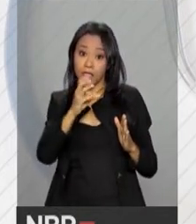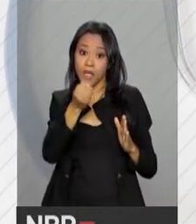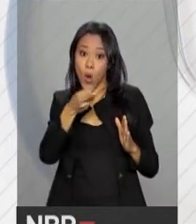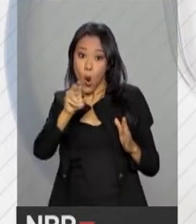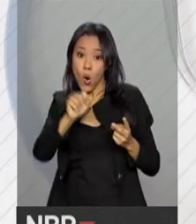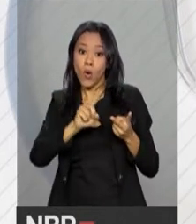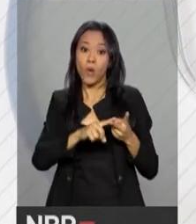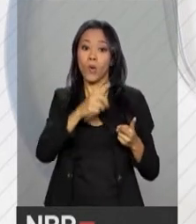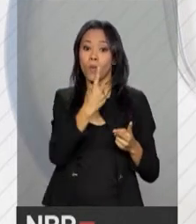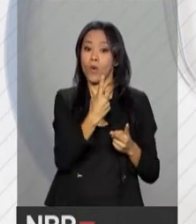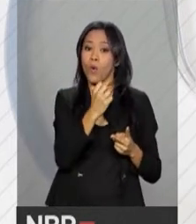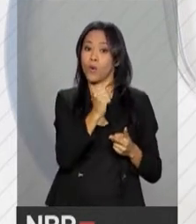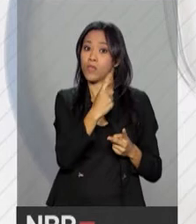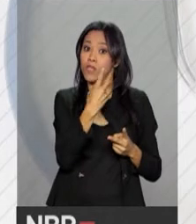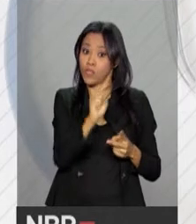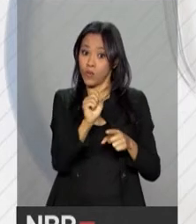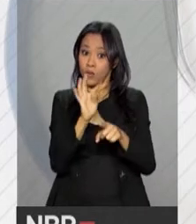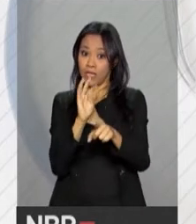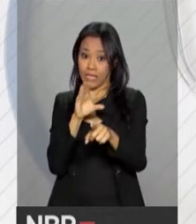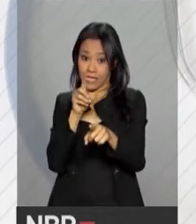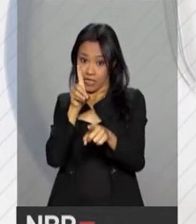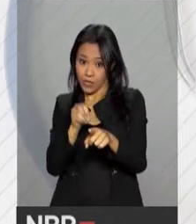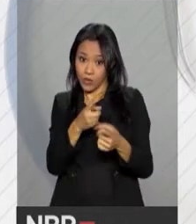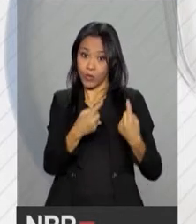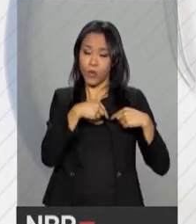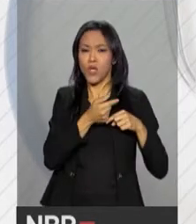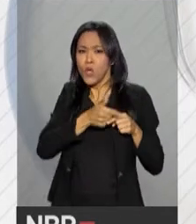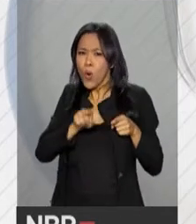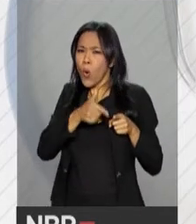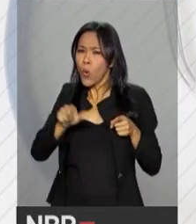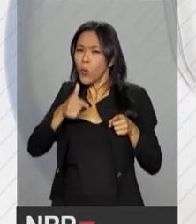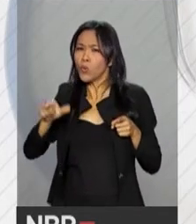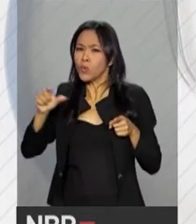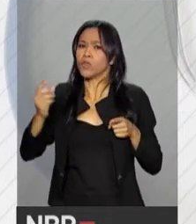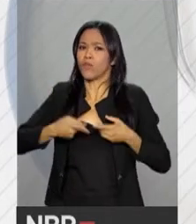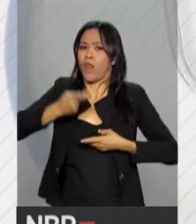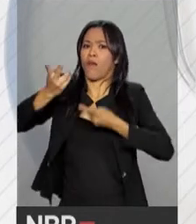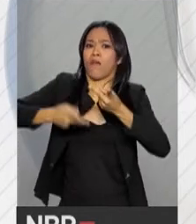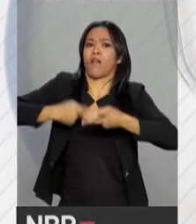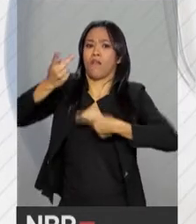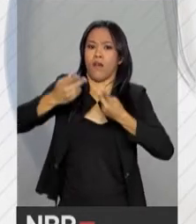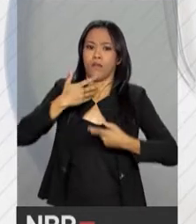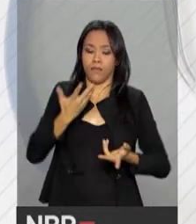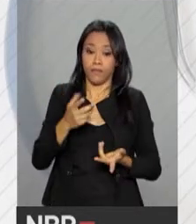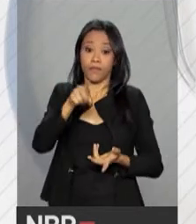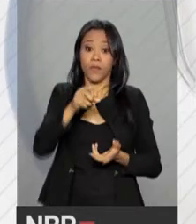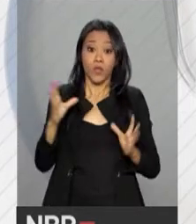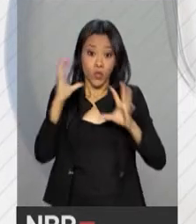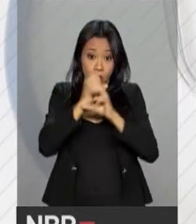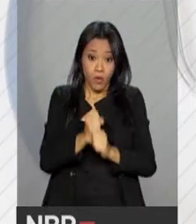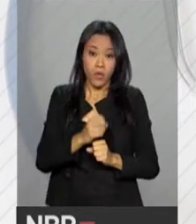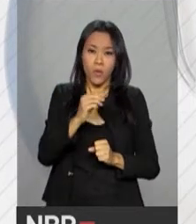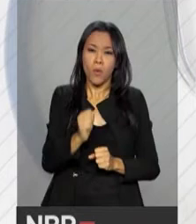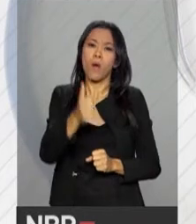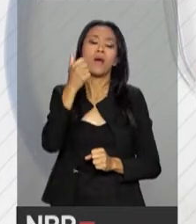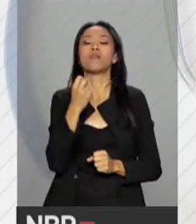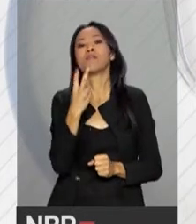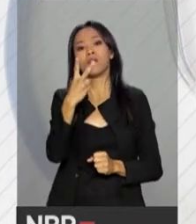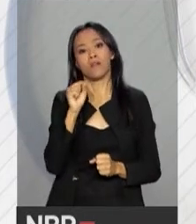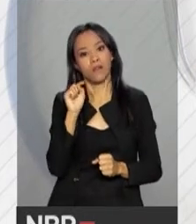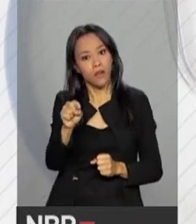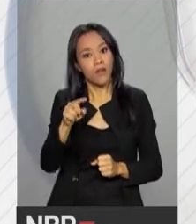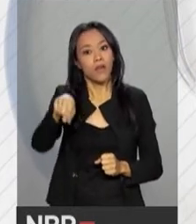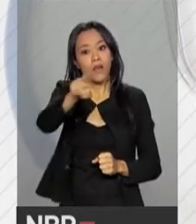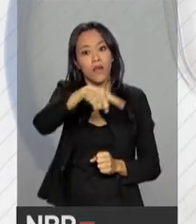818 tecidos e 606 outros itens transportados no total quase 2 mil durante